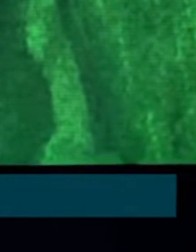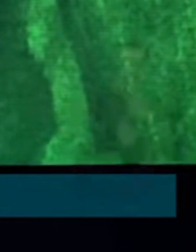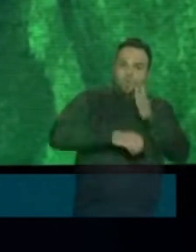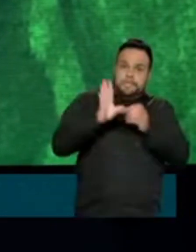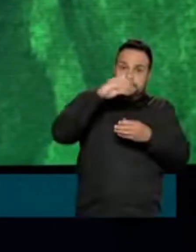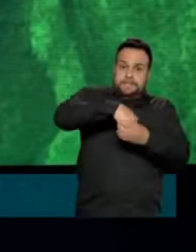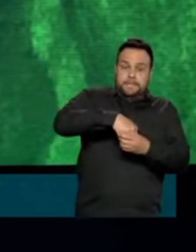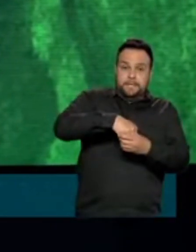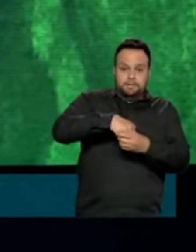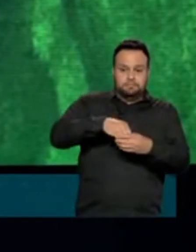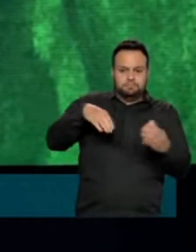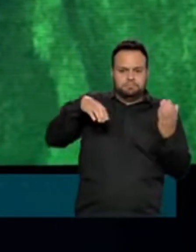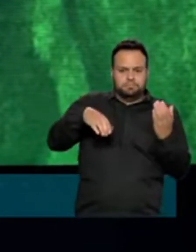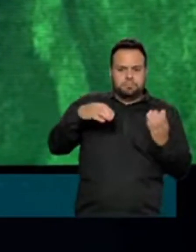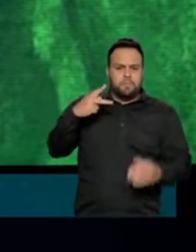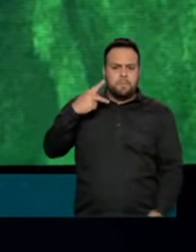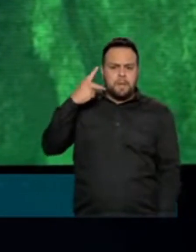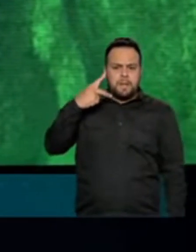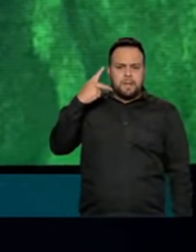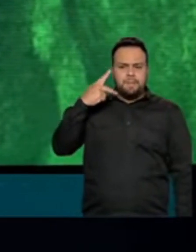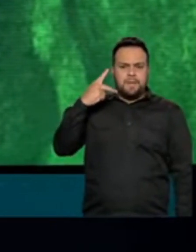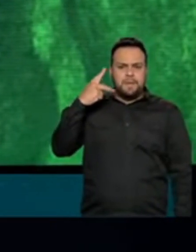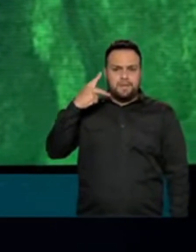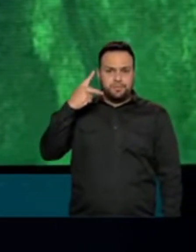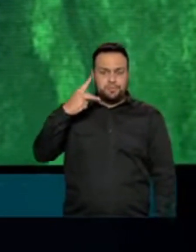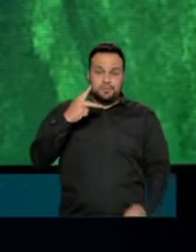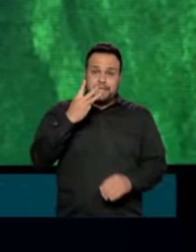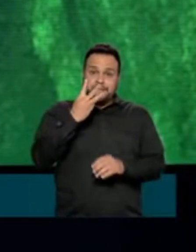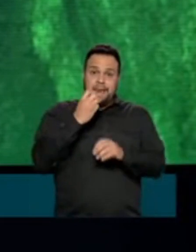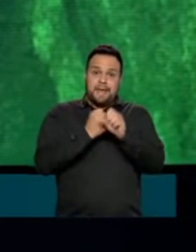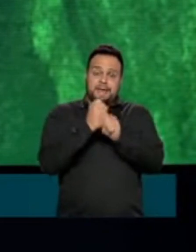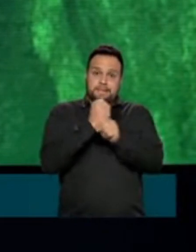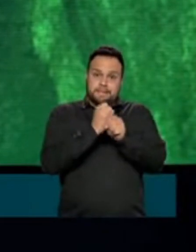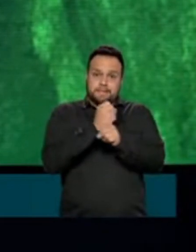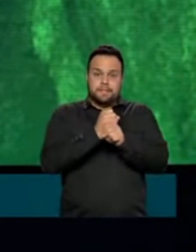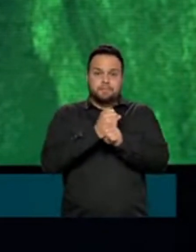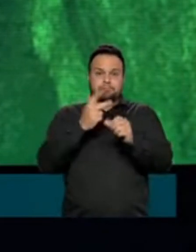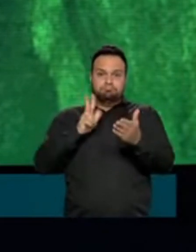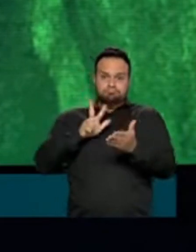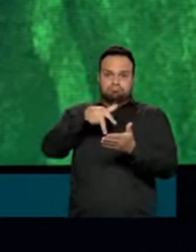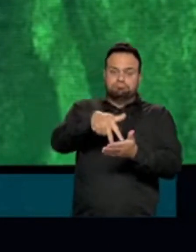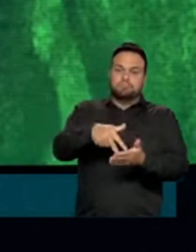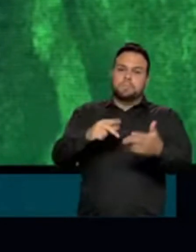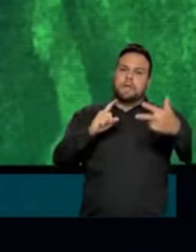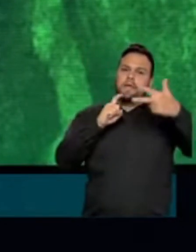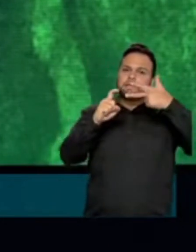parlamento e há 3 anos à frente do Executivo Federal.